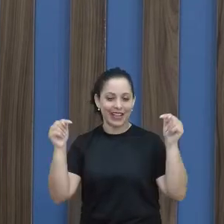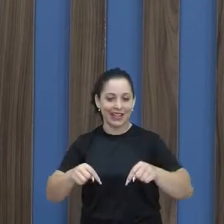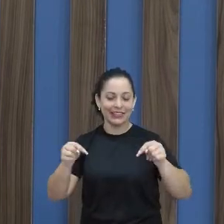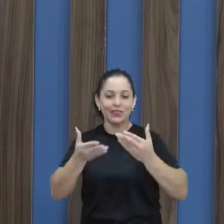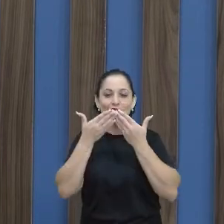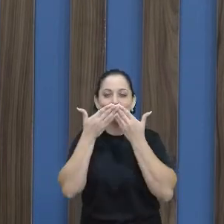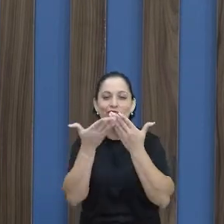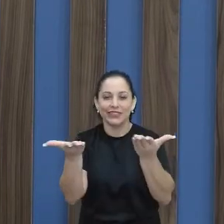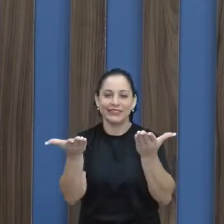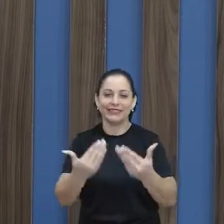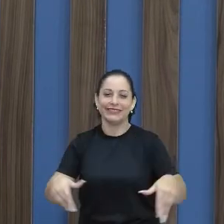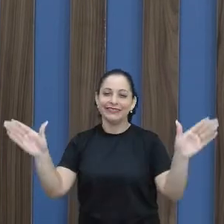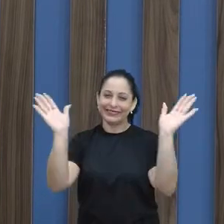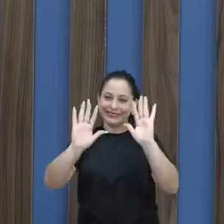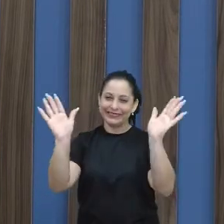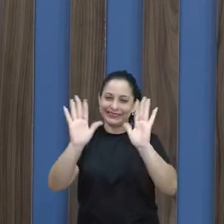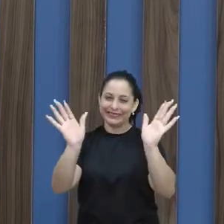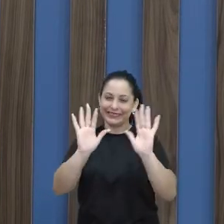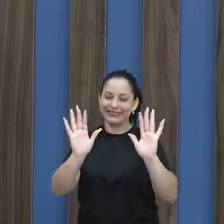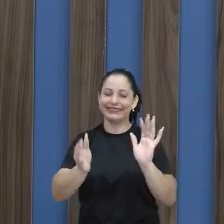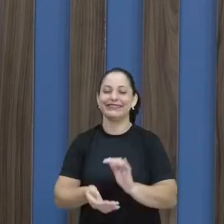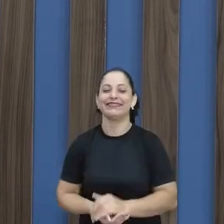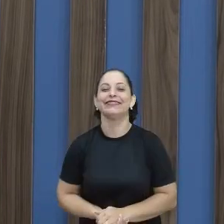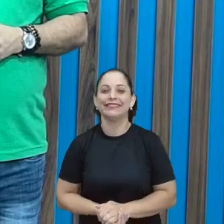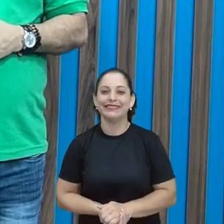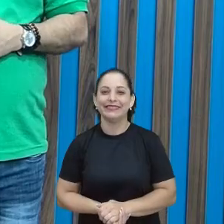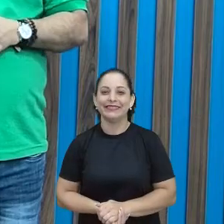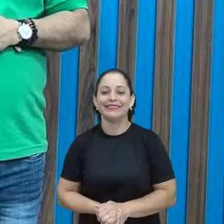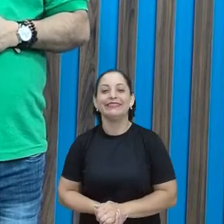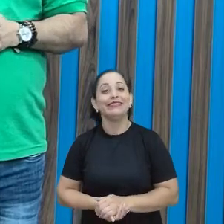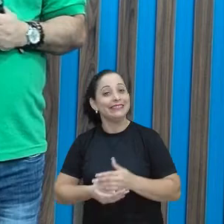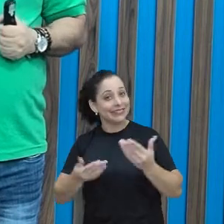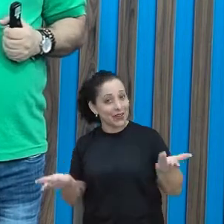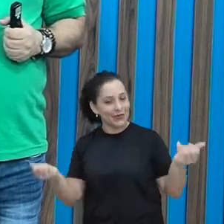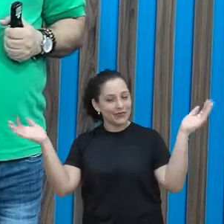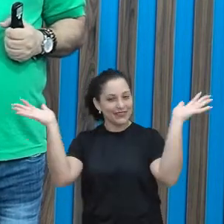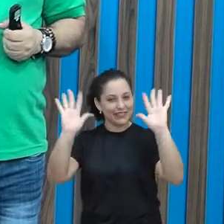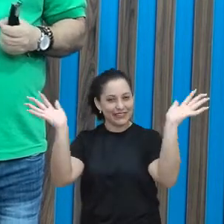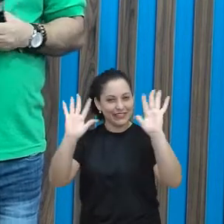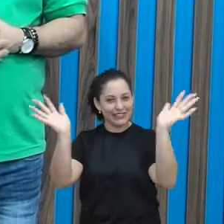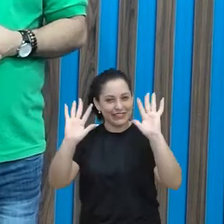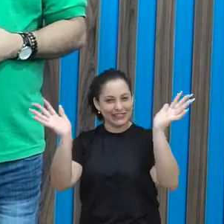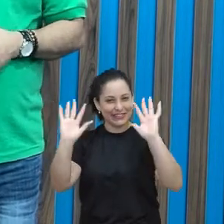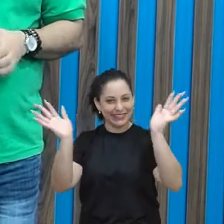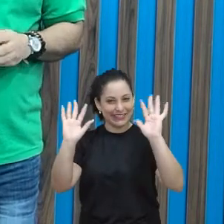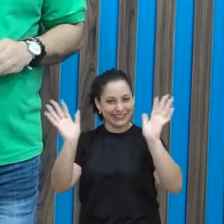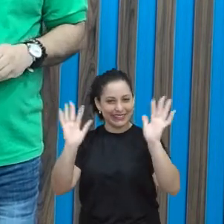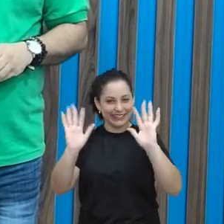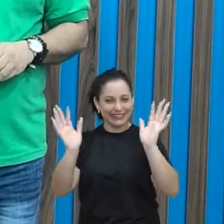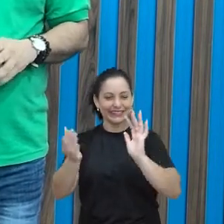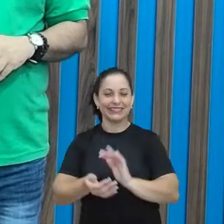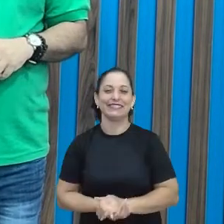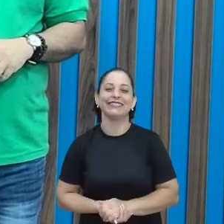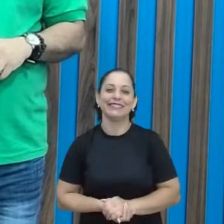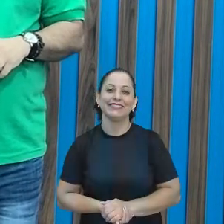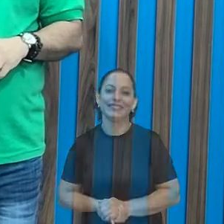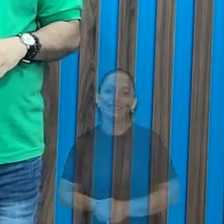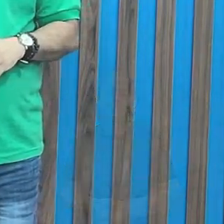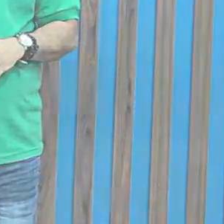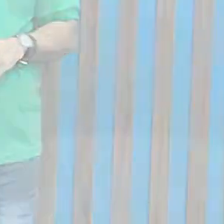vocês. Um beijo e até a próxima aula. Tchau, tchau. É isso aí, gente. Tchau, tchau e até a nossa próxima aula.